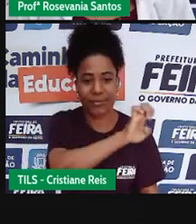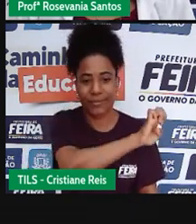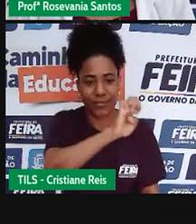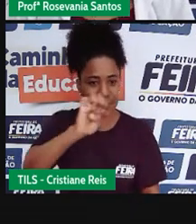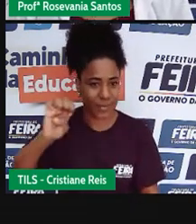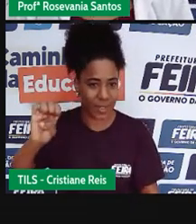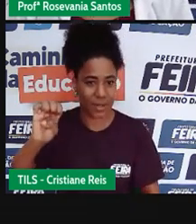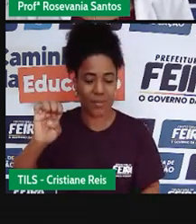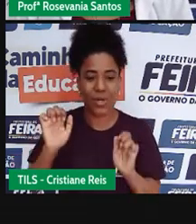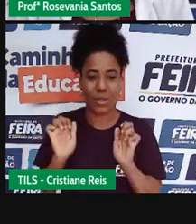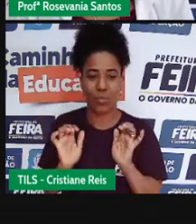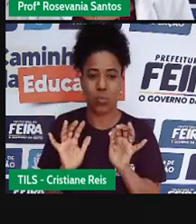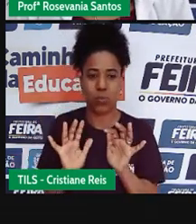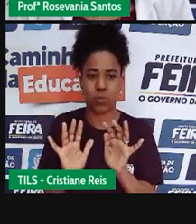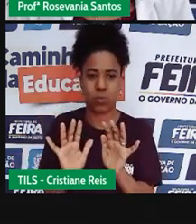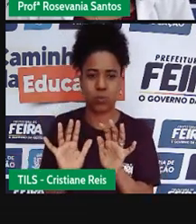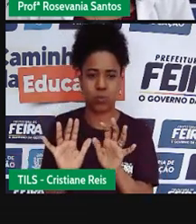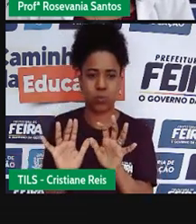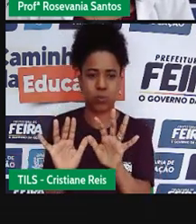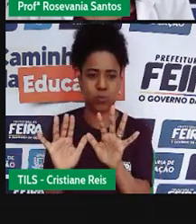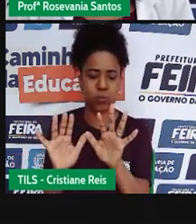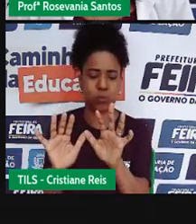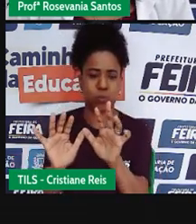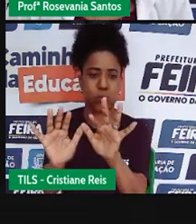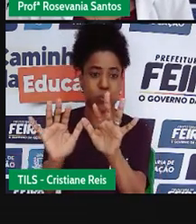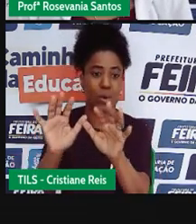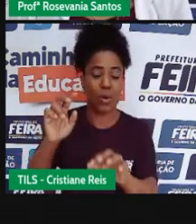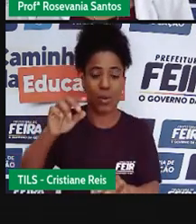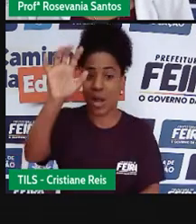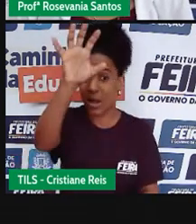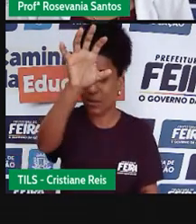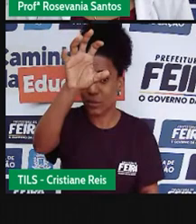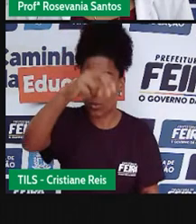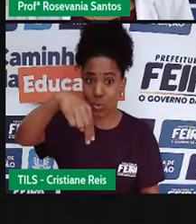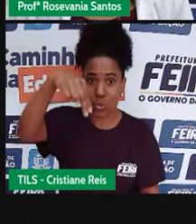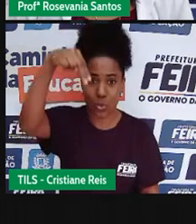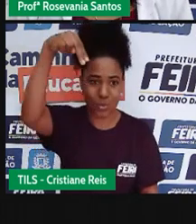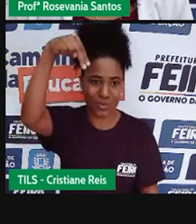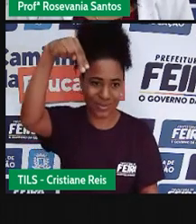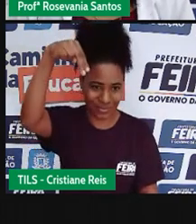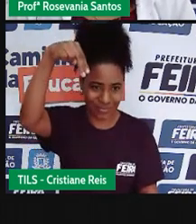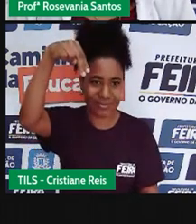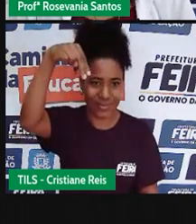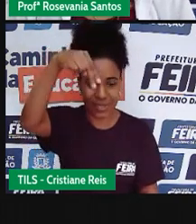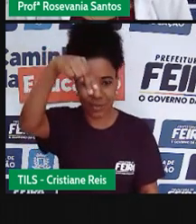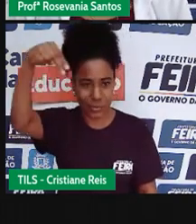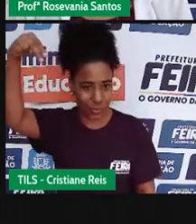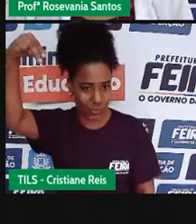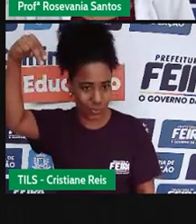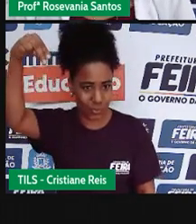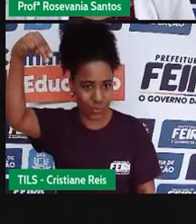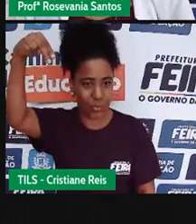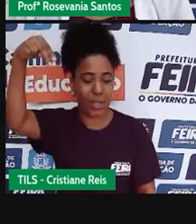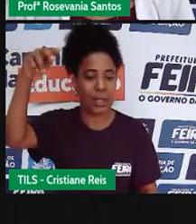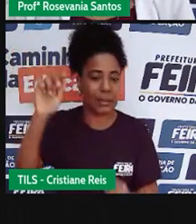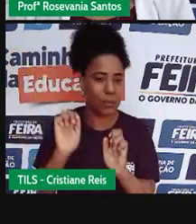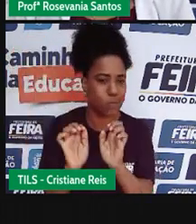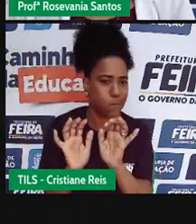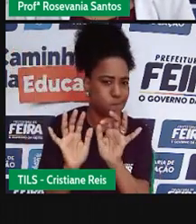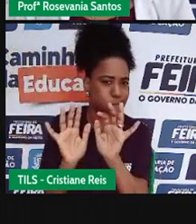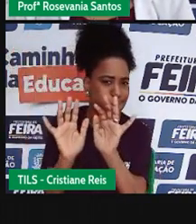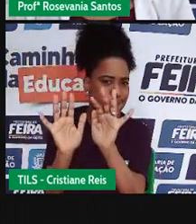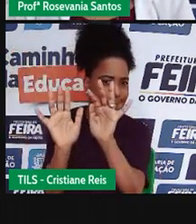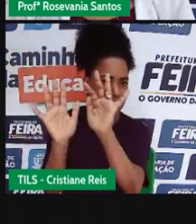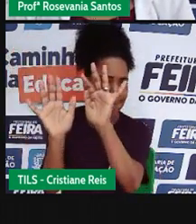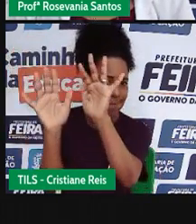para a região norte do país, e um tanto aqui do meio norte, que pega um pedaço do Nordeste e um pedaço da região norte, né?